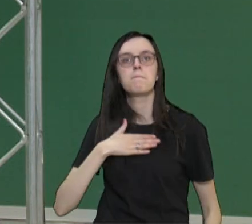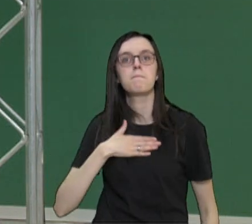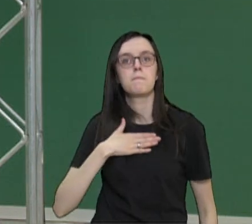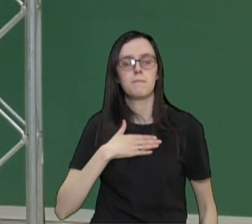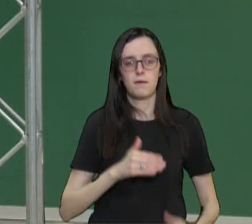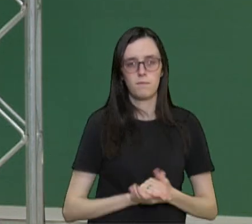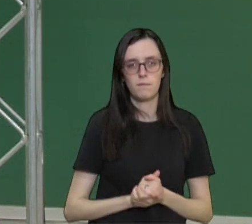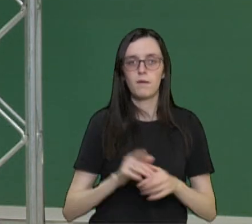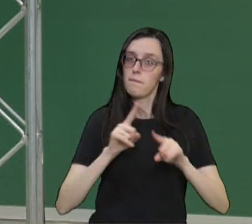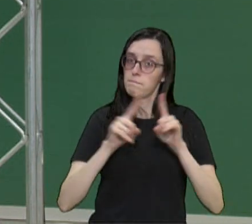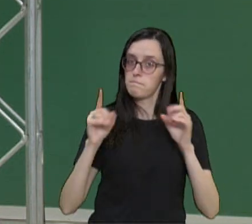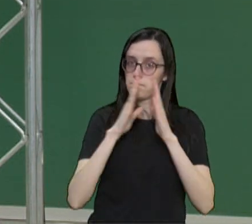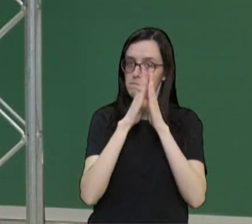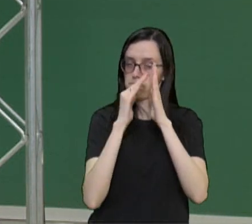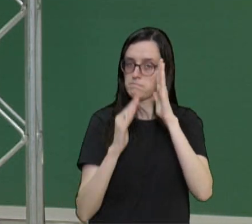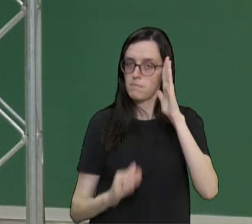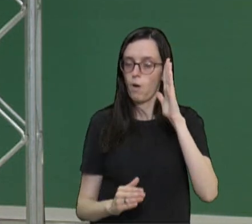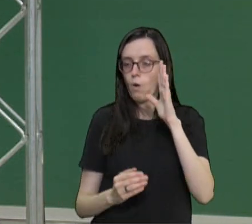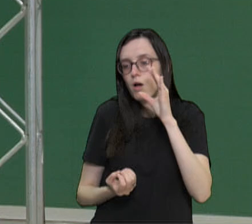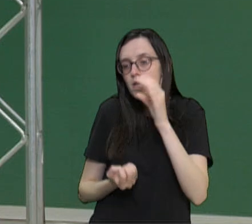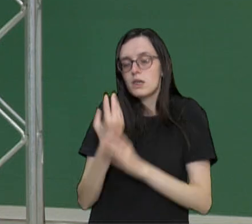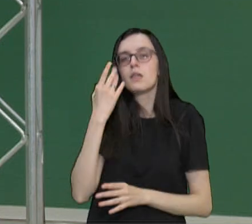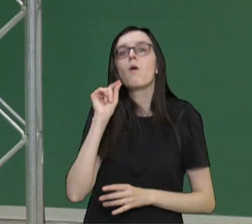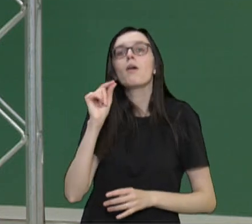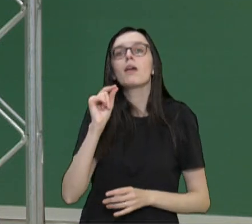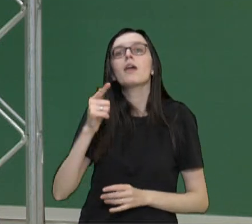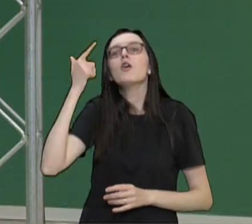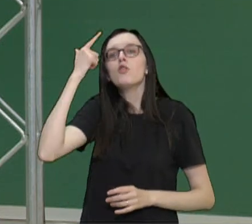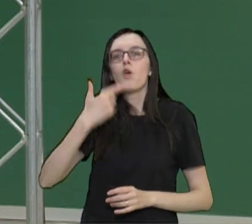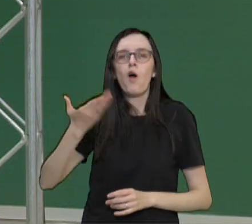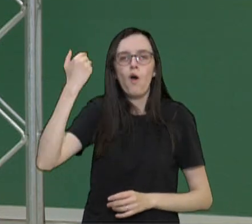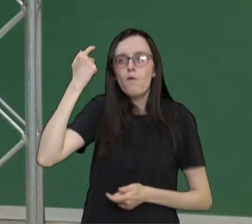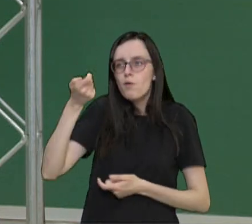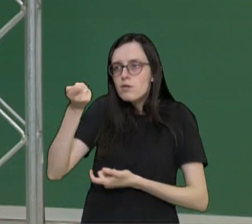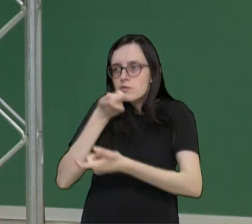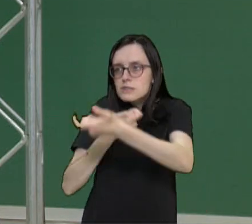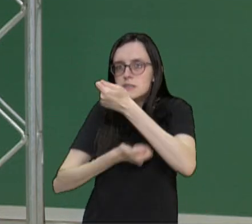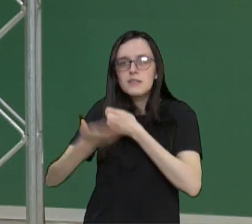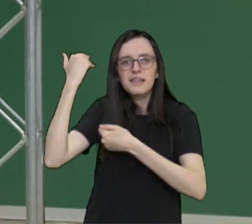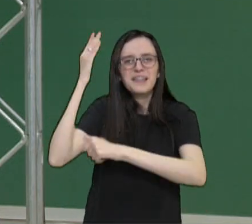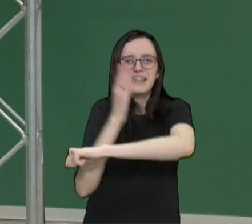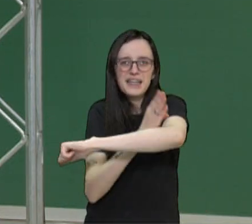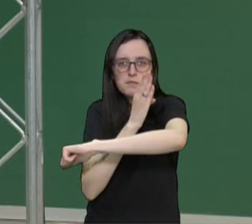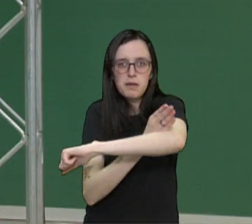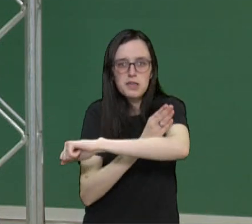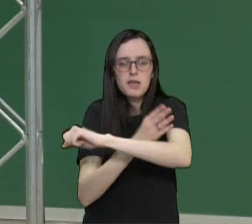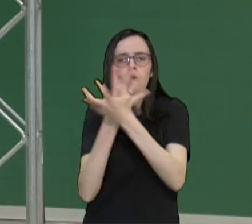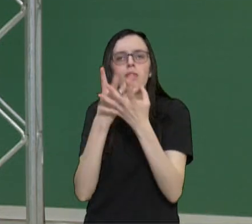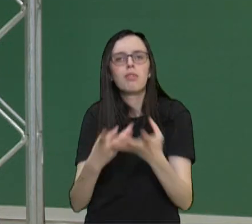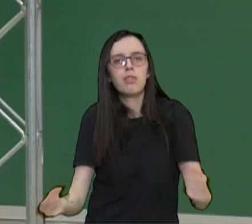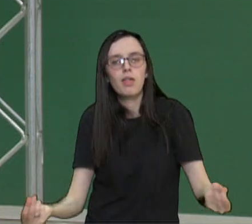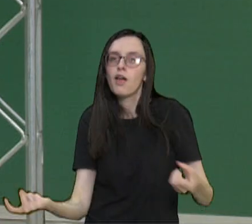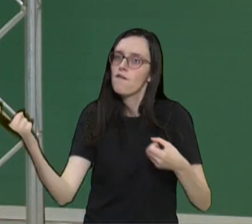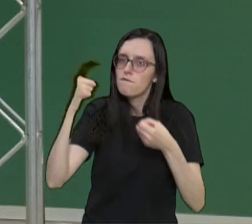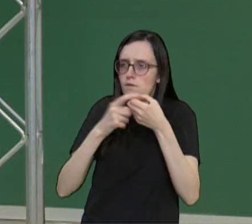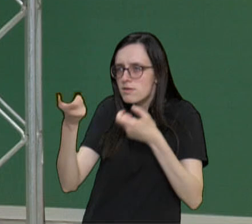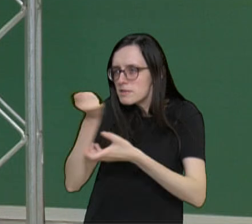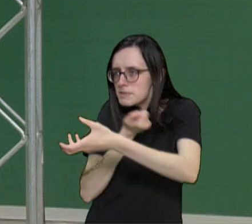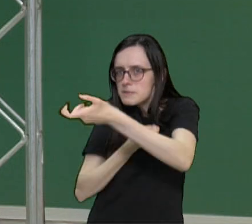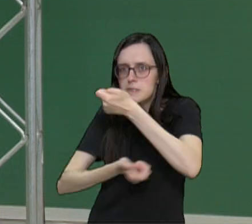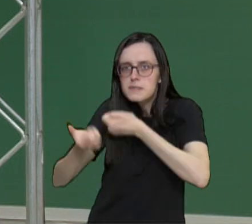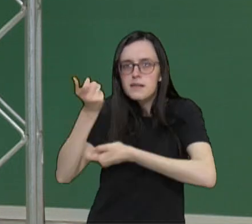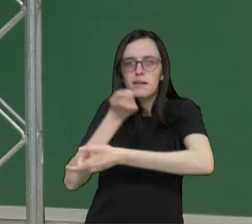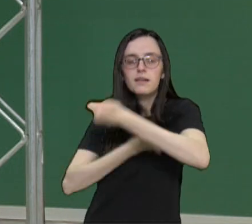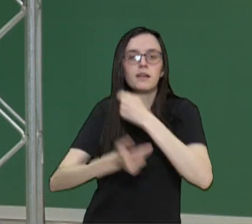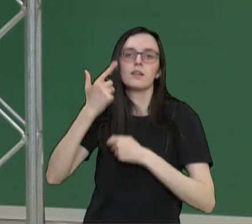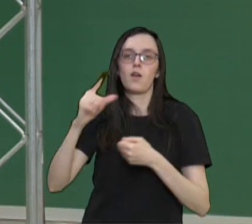ela traz o barroco de volta. Ela cria o barroco trazendo todas aquelas concepções da Idade Média. Então, vocês vão perceber que